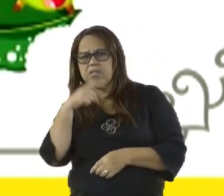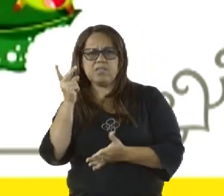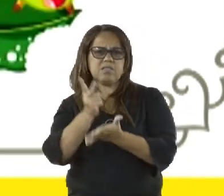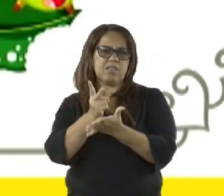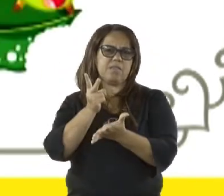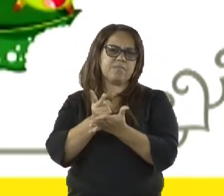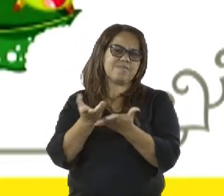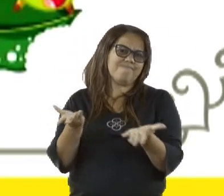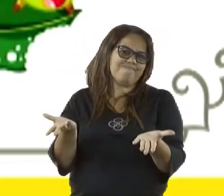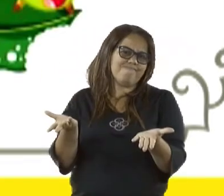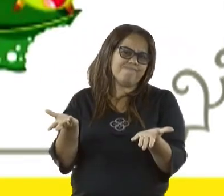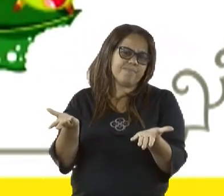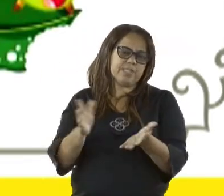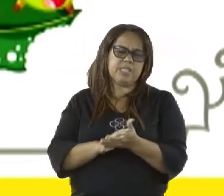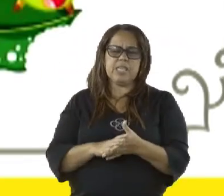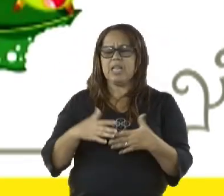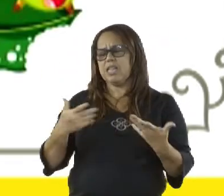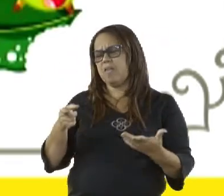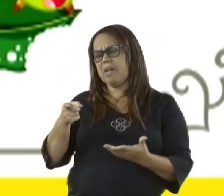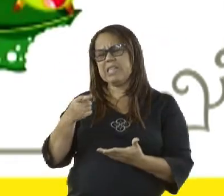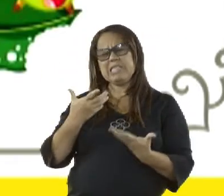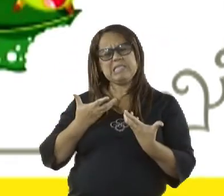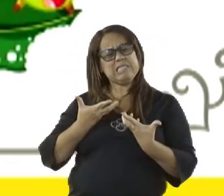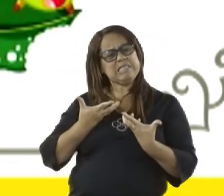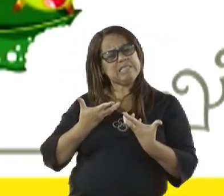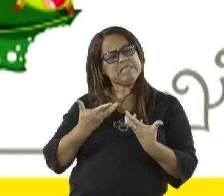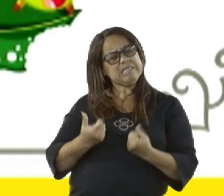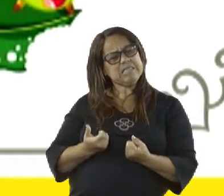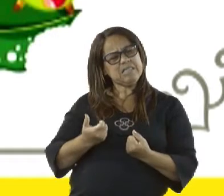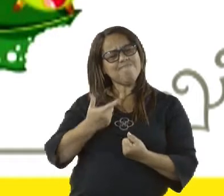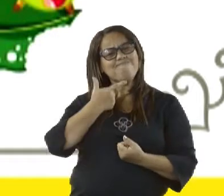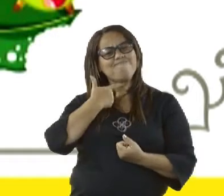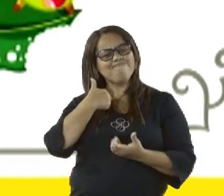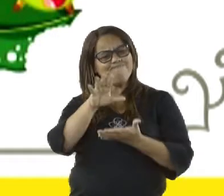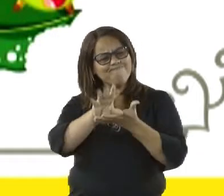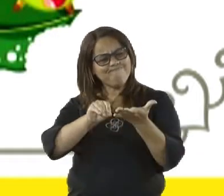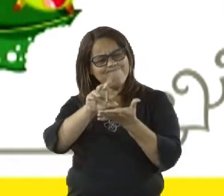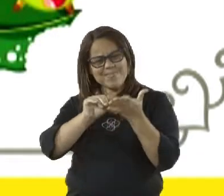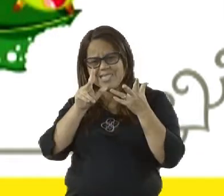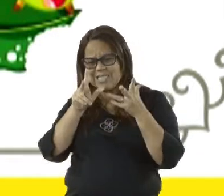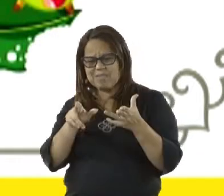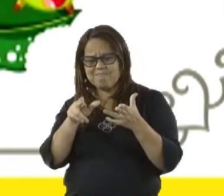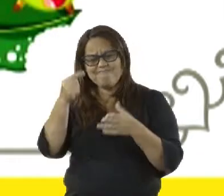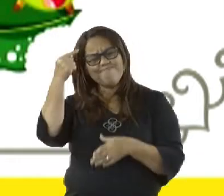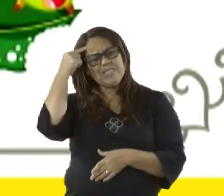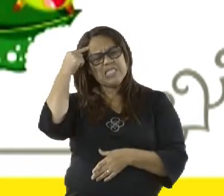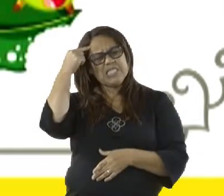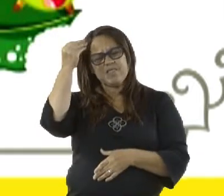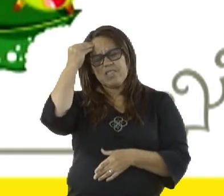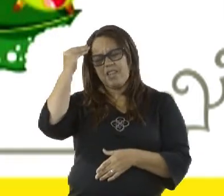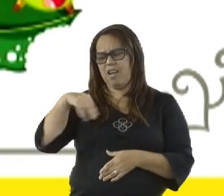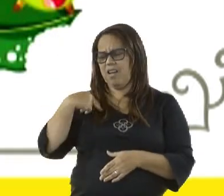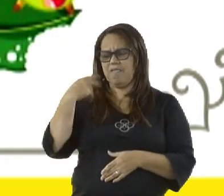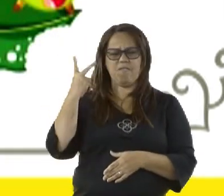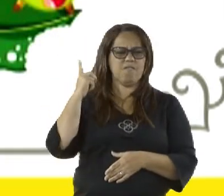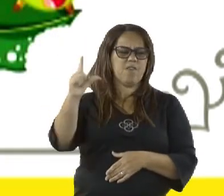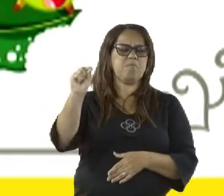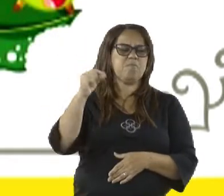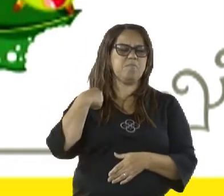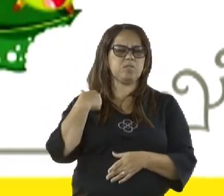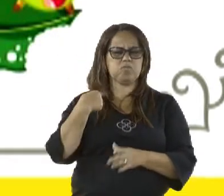pessoal? Cansada de tentar ser igual às outras, a Joaninha resolveu ir embora do jardim e se afastar de